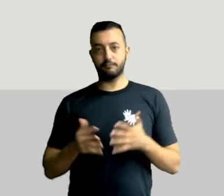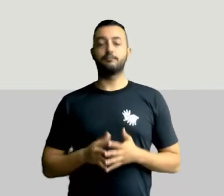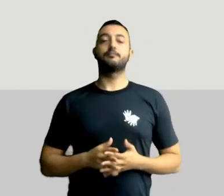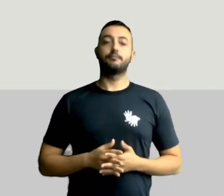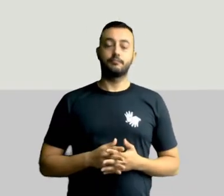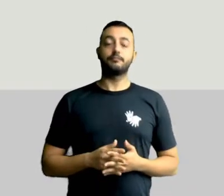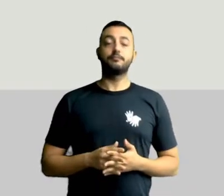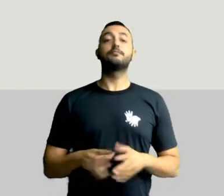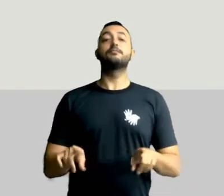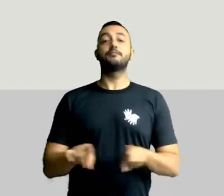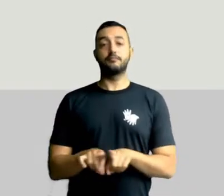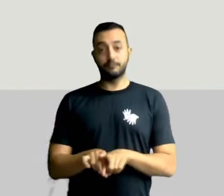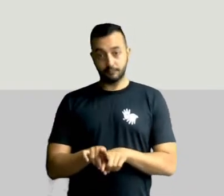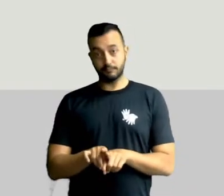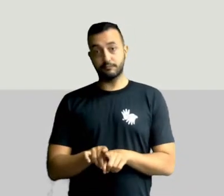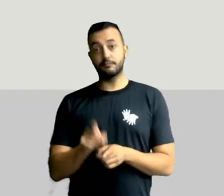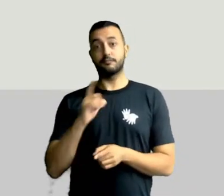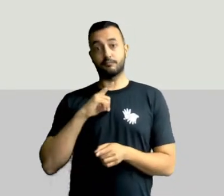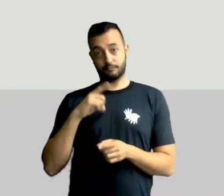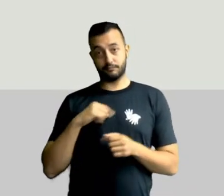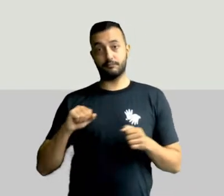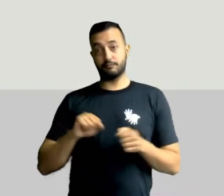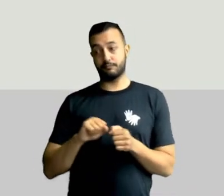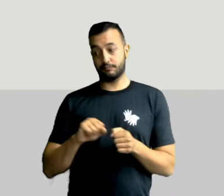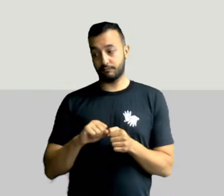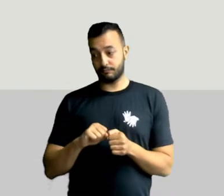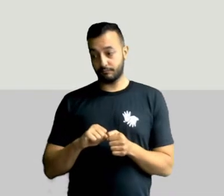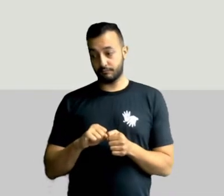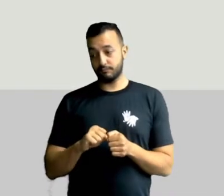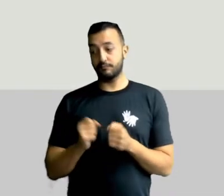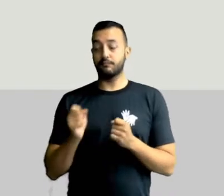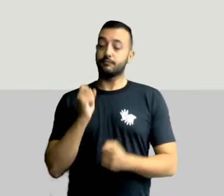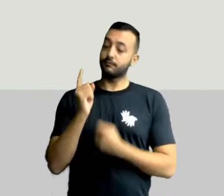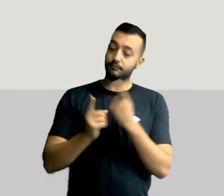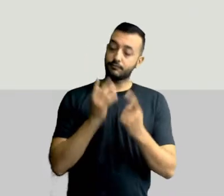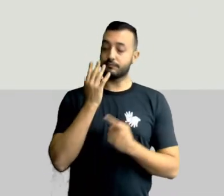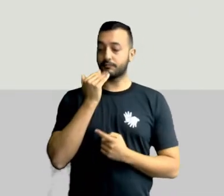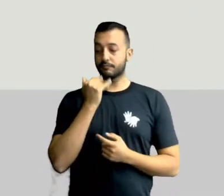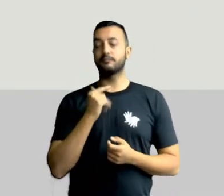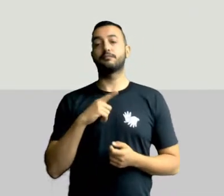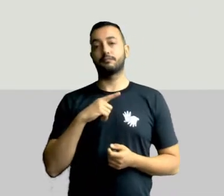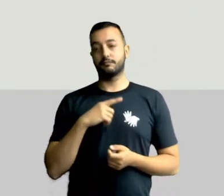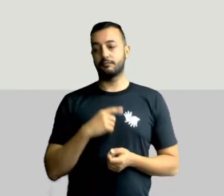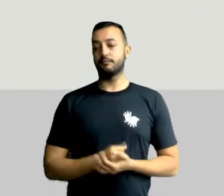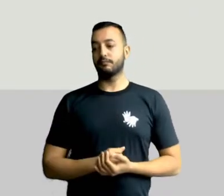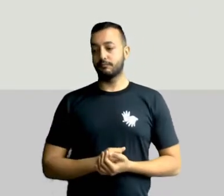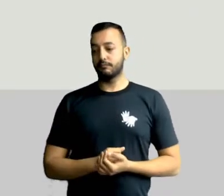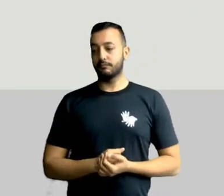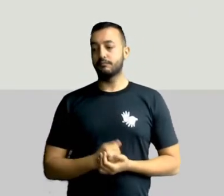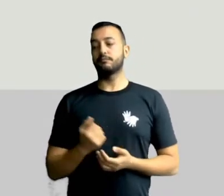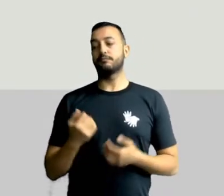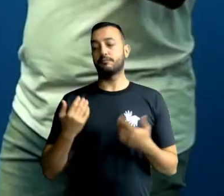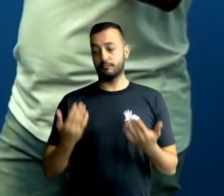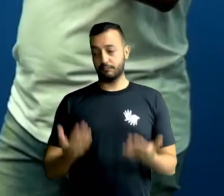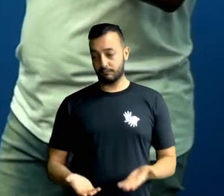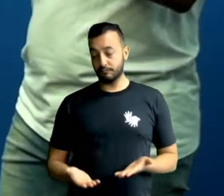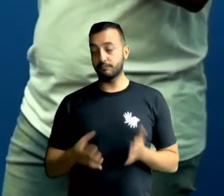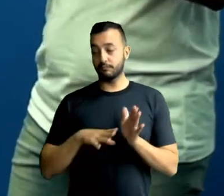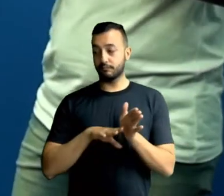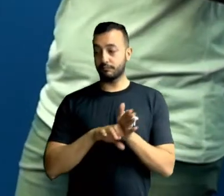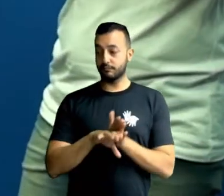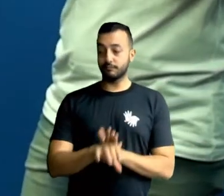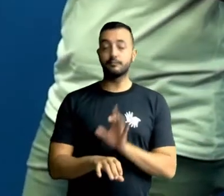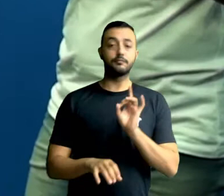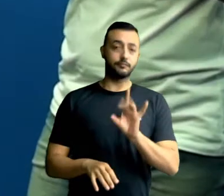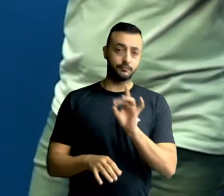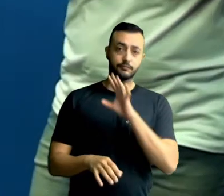vitaminas, mas também servem na produção de alguns alimentos. Então, portanto, as